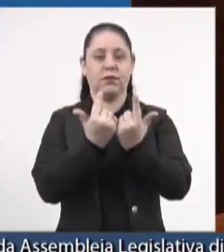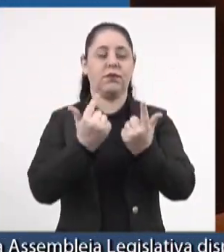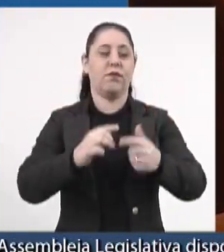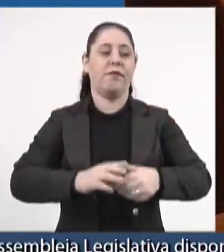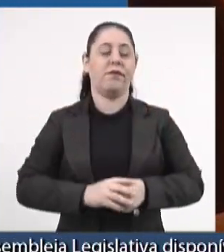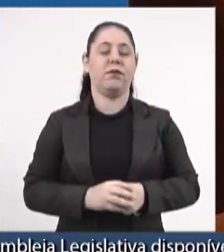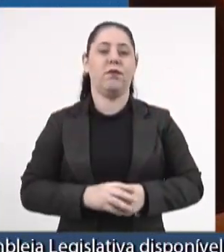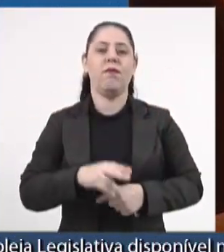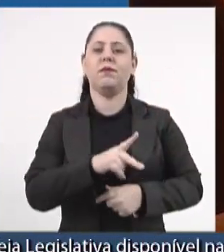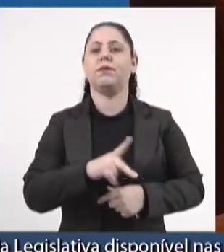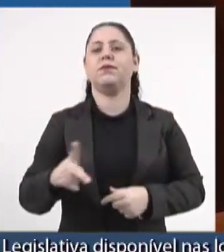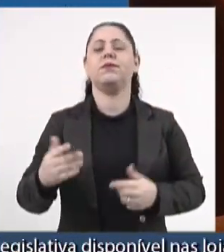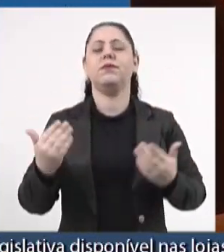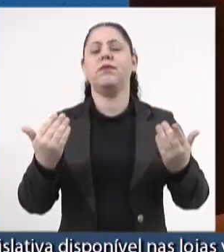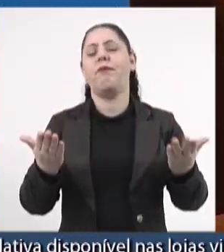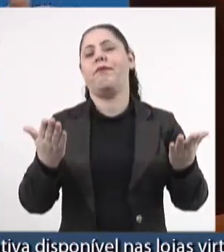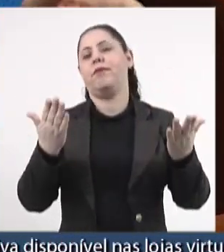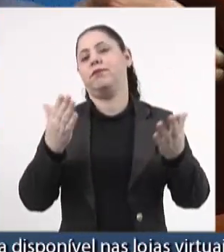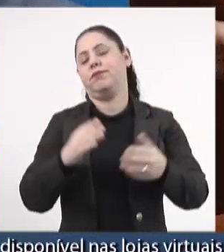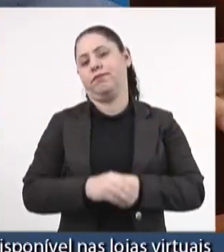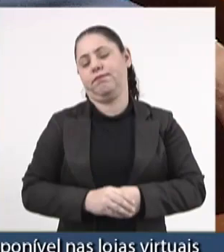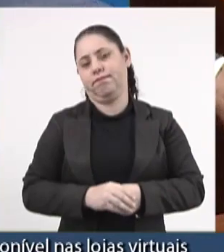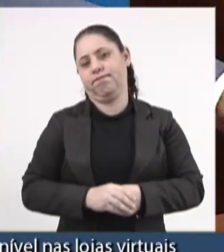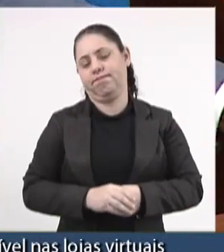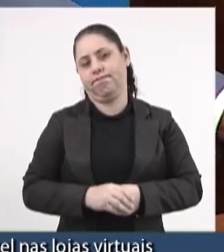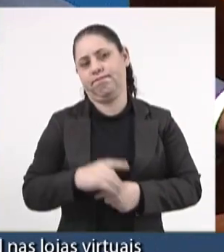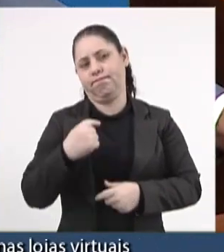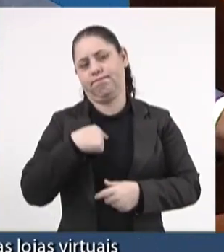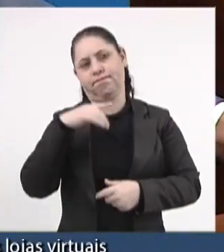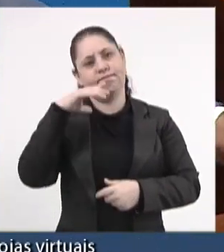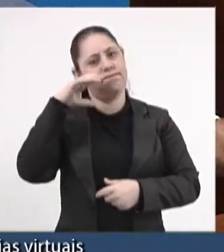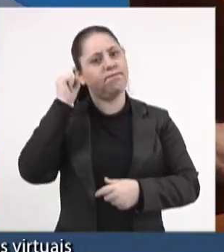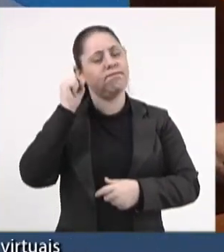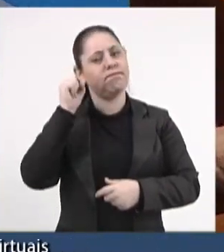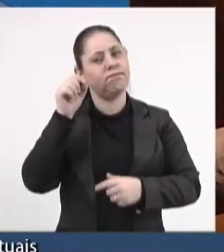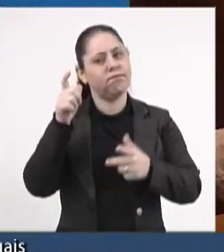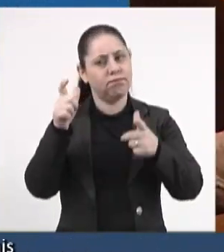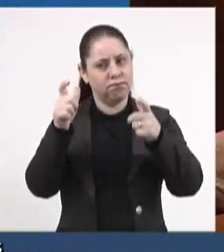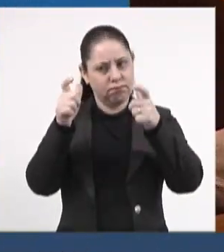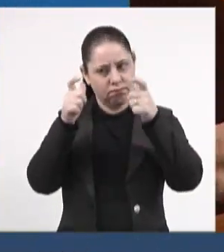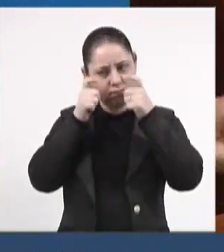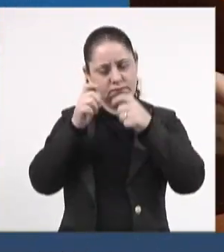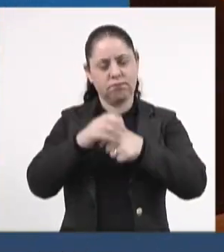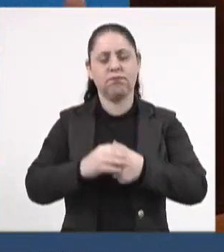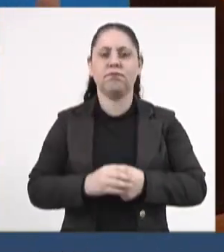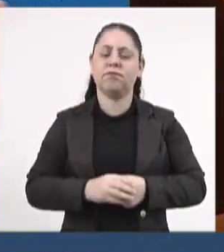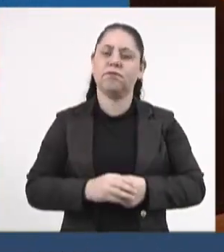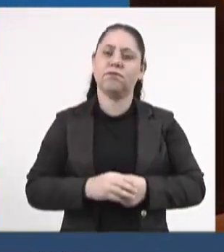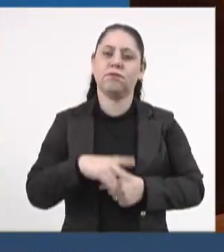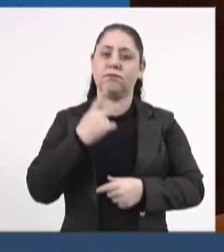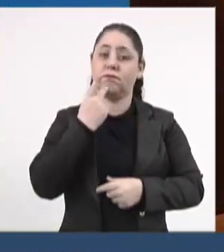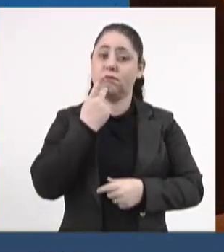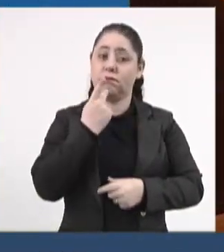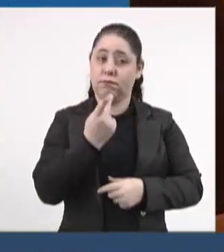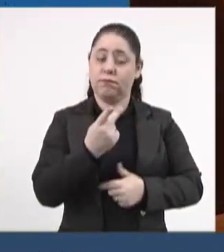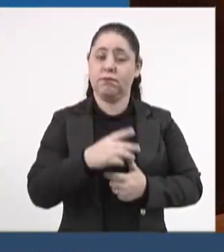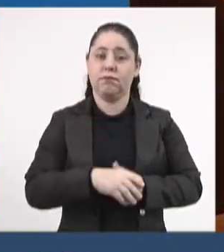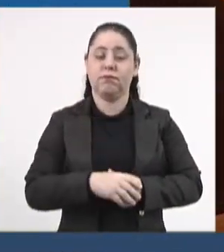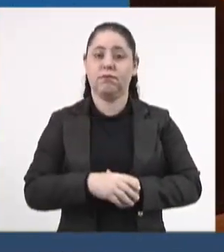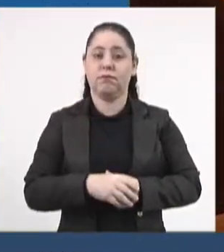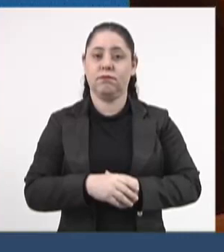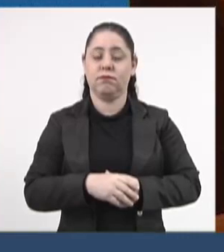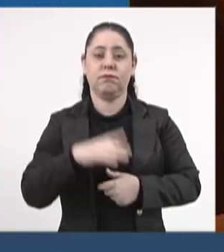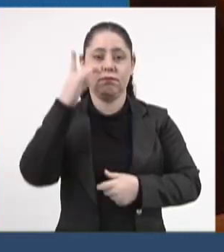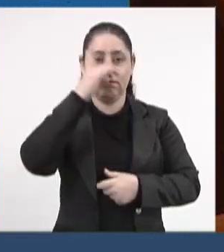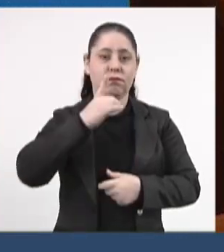Assembleia. Senhor presidente, eu ouvi com muita atenção a fala do